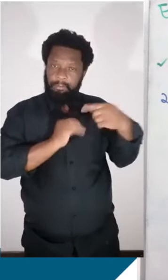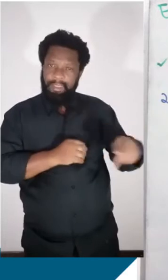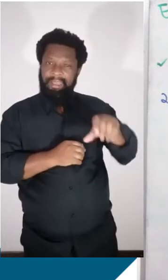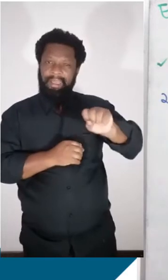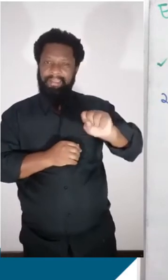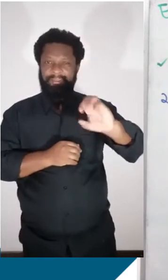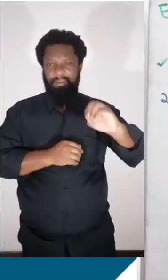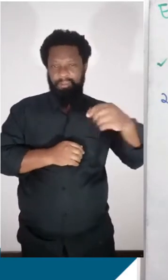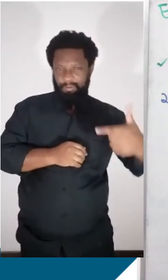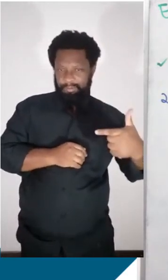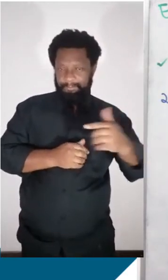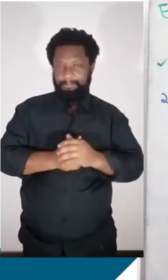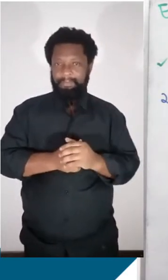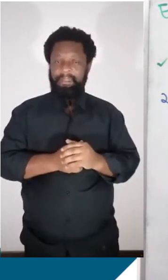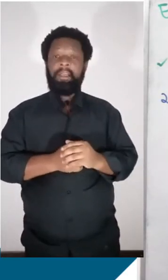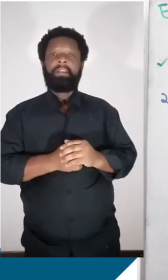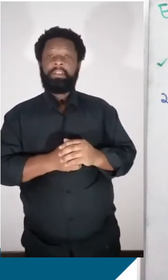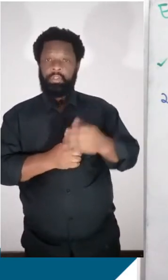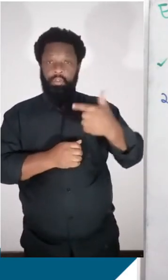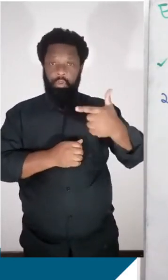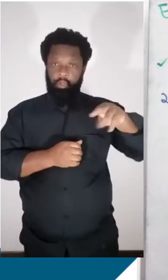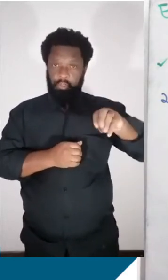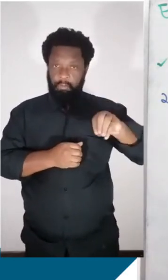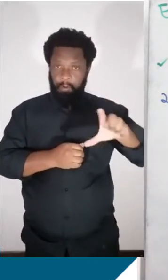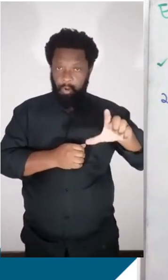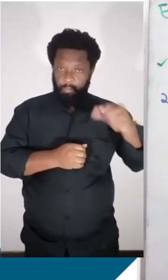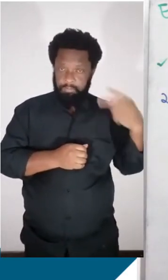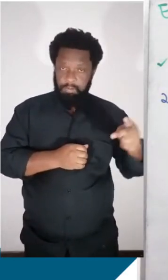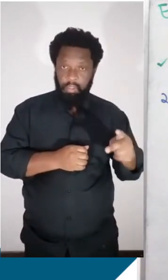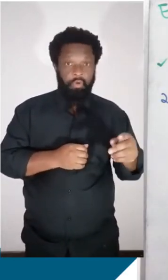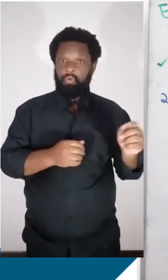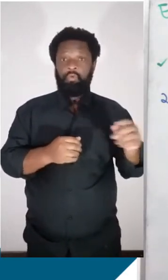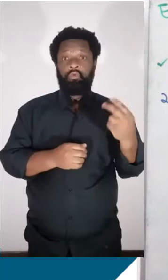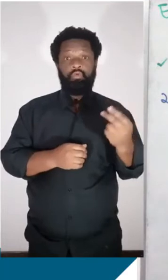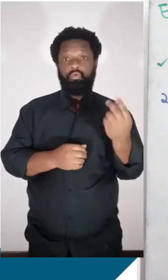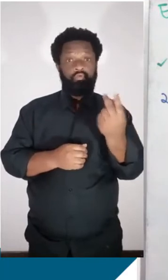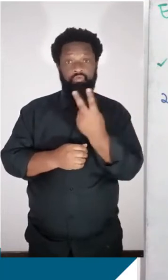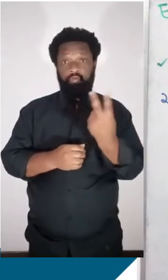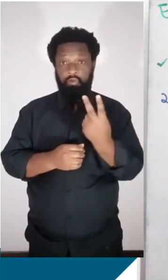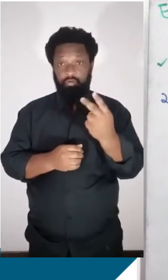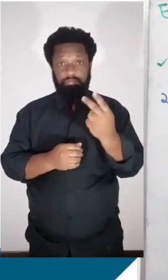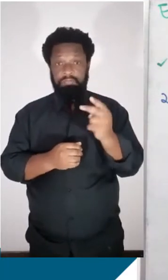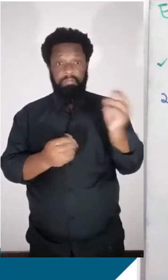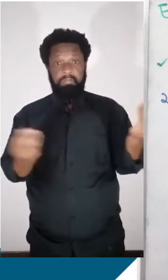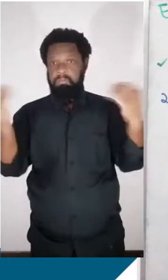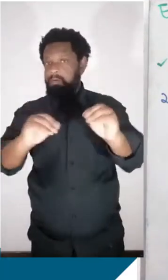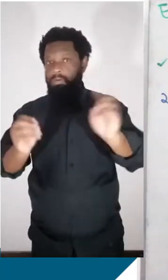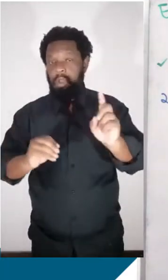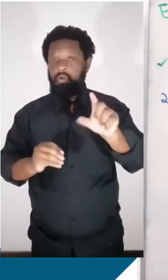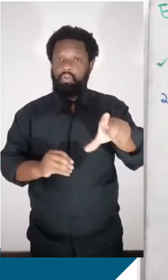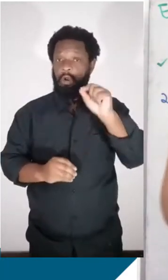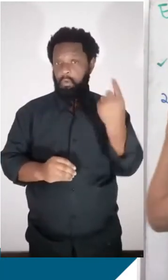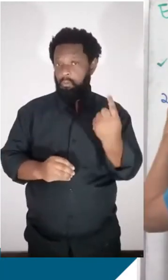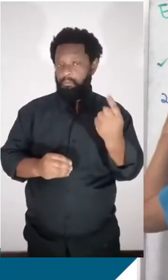do SO2. Então aqui, 2 mol desse. Não posso colocar os dois dados, tem que escolher um.